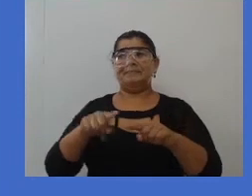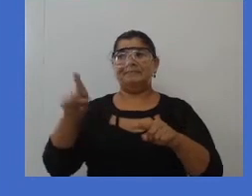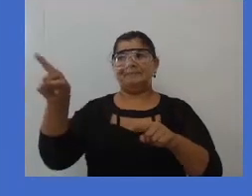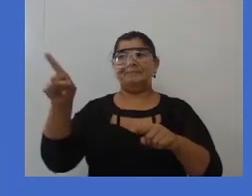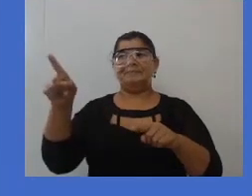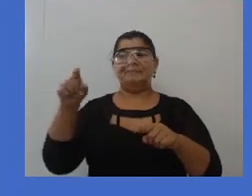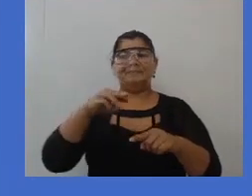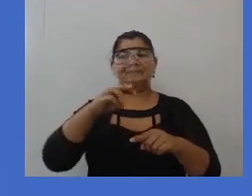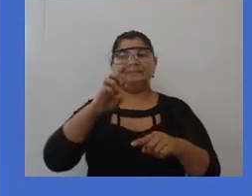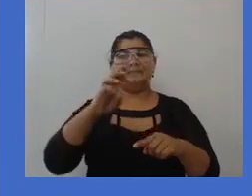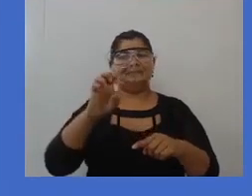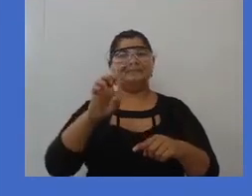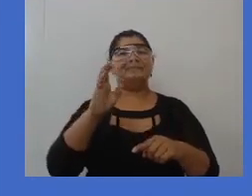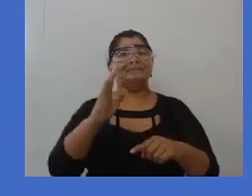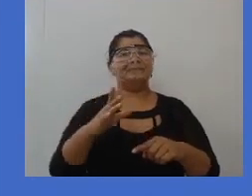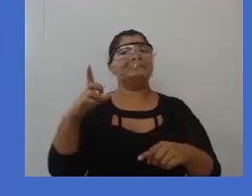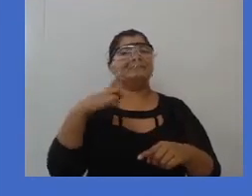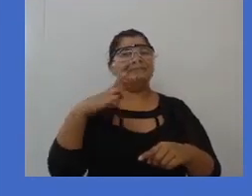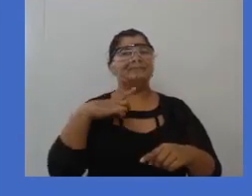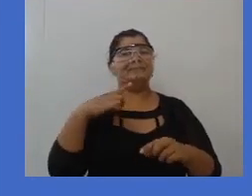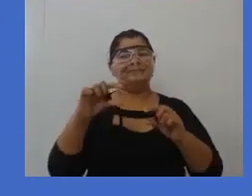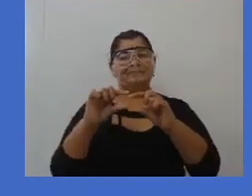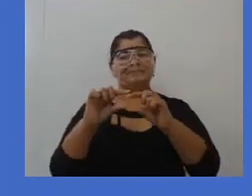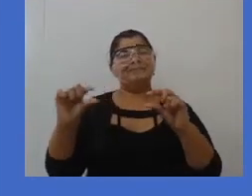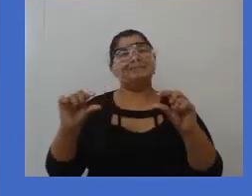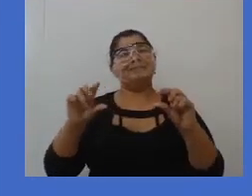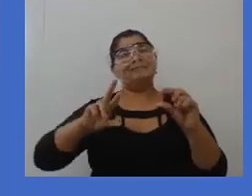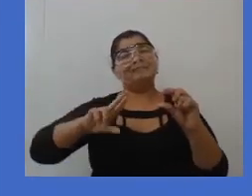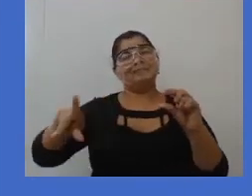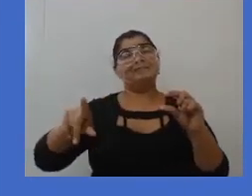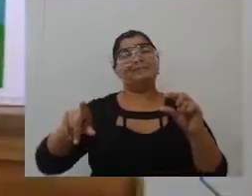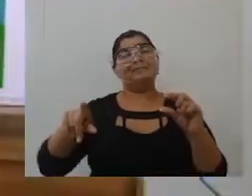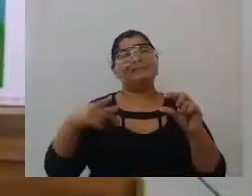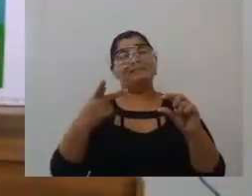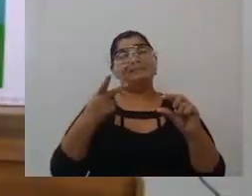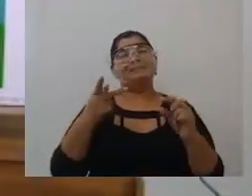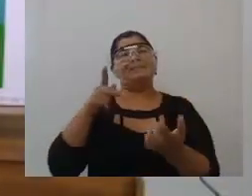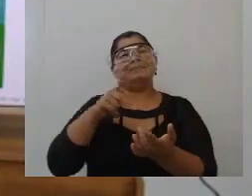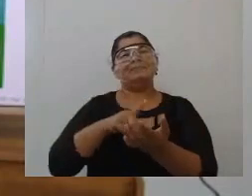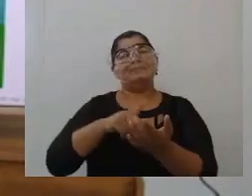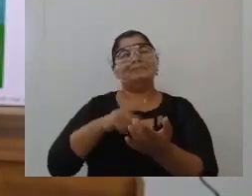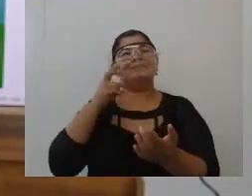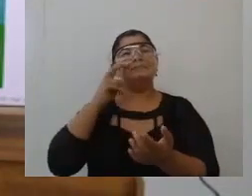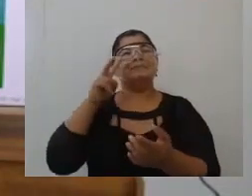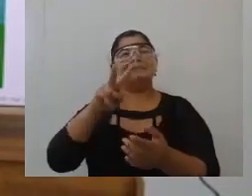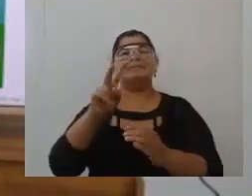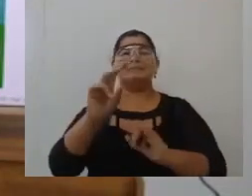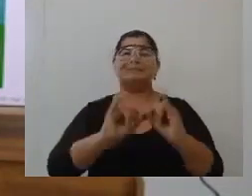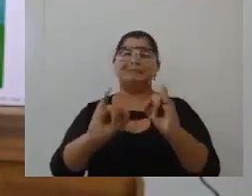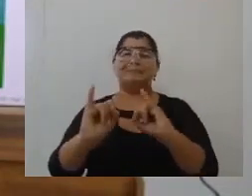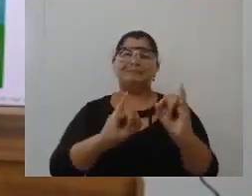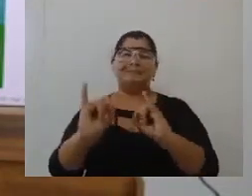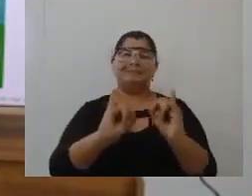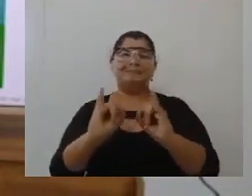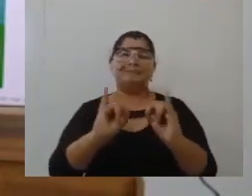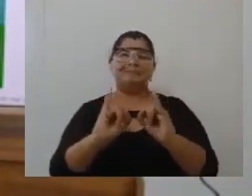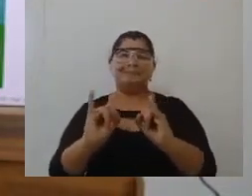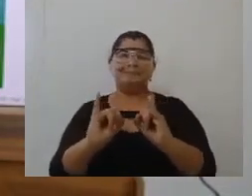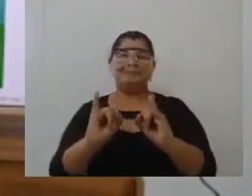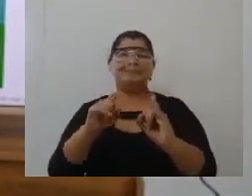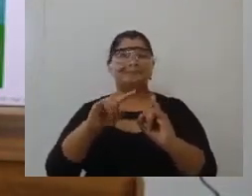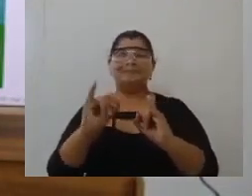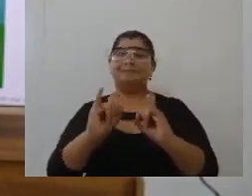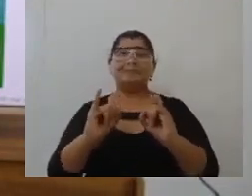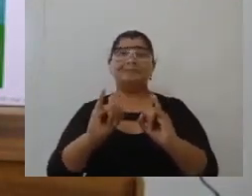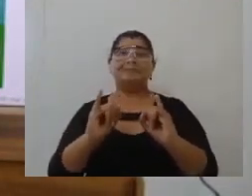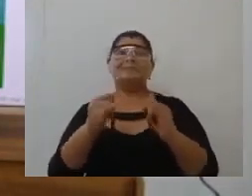esse meme aqui já existia e a frase era um pouquinho diferente. Era assim, é verdade, eu vi na internet. Na internet tem